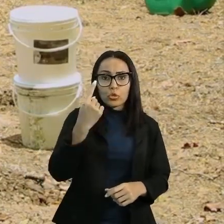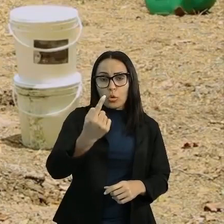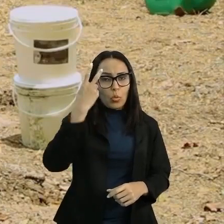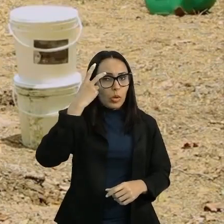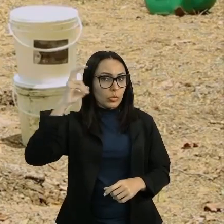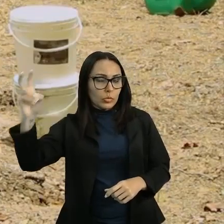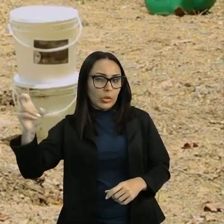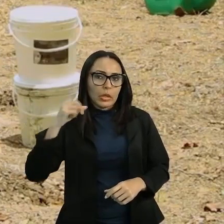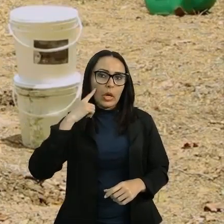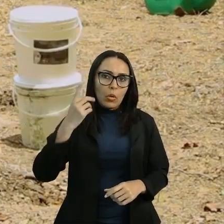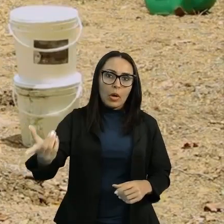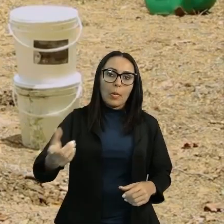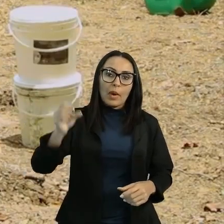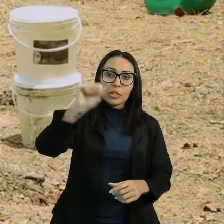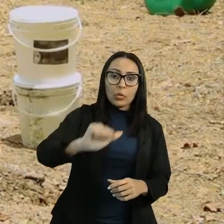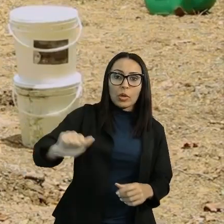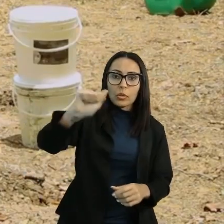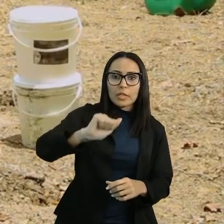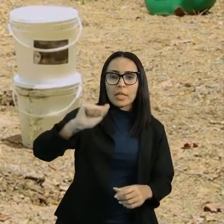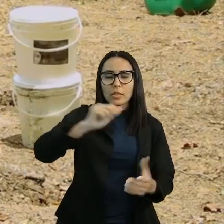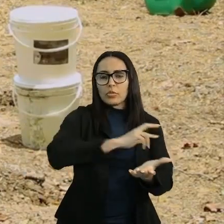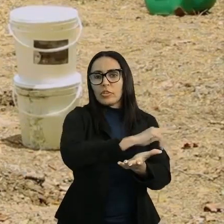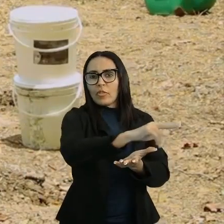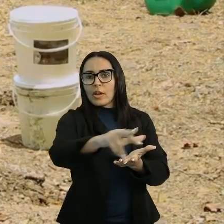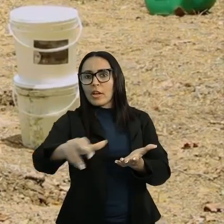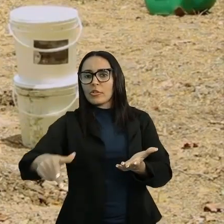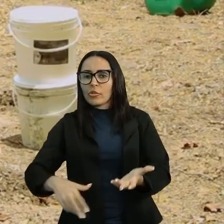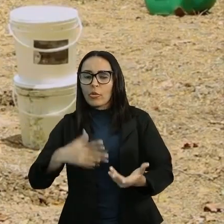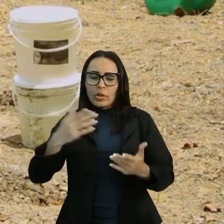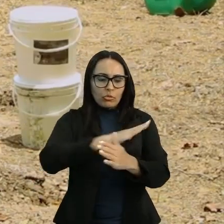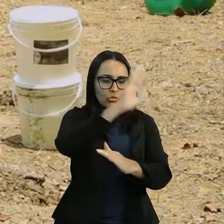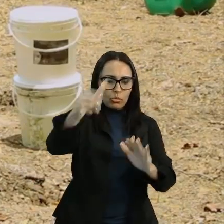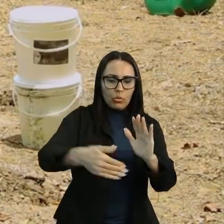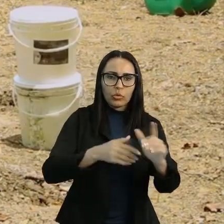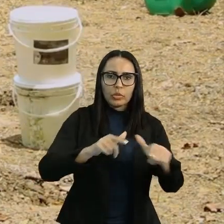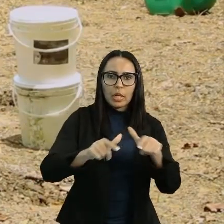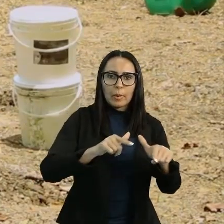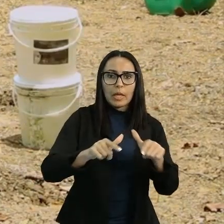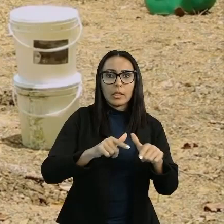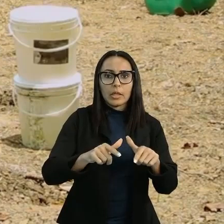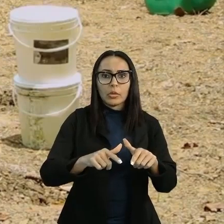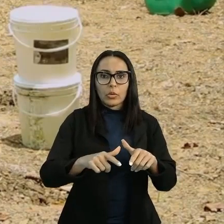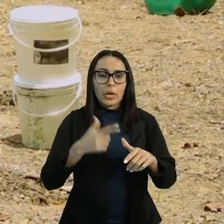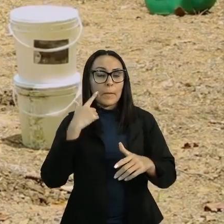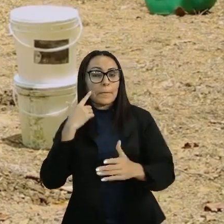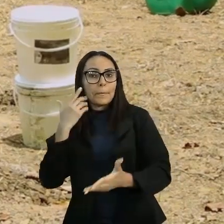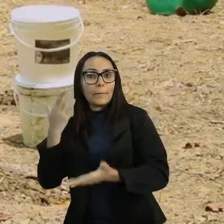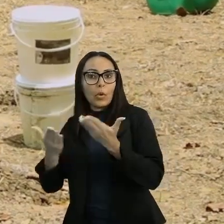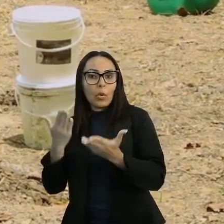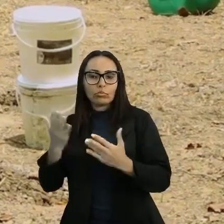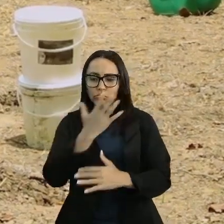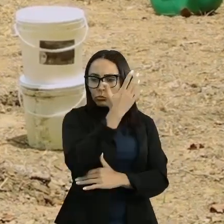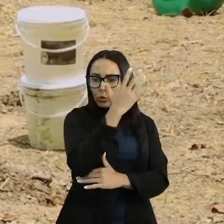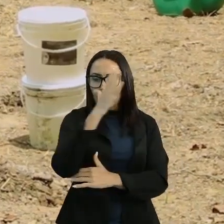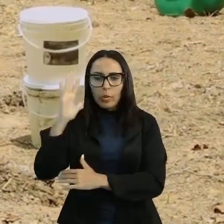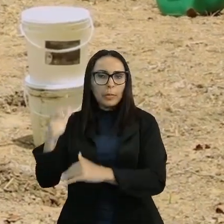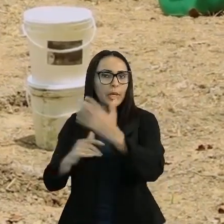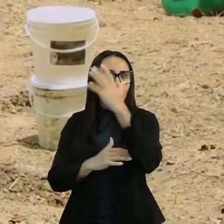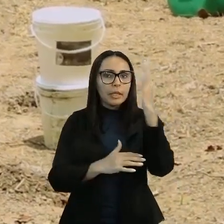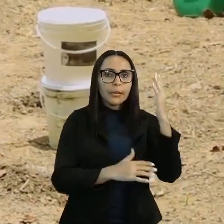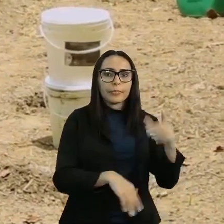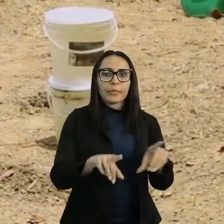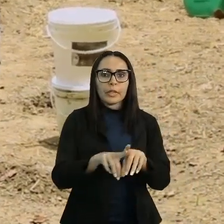nós preferimos dar um passo para trás com esse projeto e ver uma outra oportunidade. A gama é muito grande. Isso. Então, gente, aqui